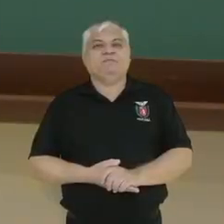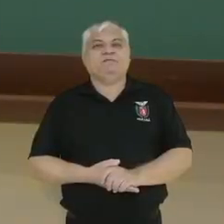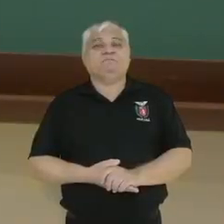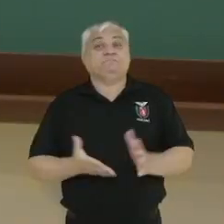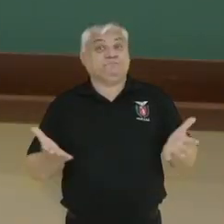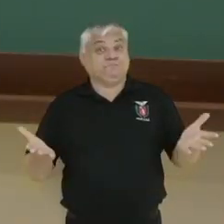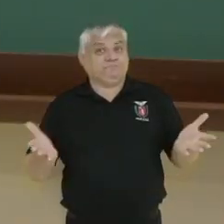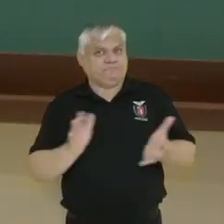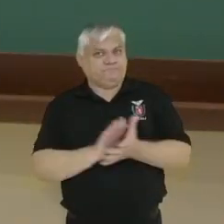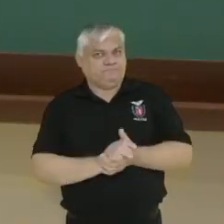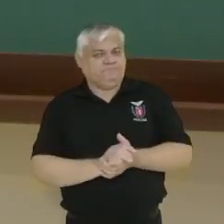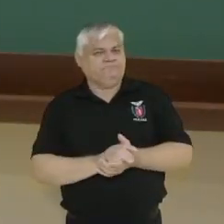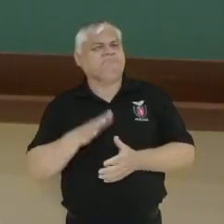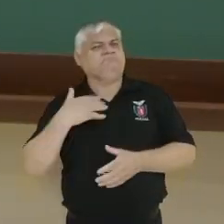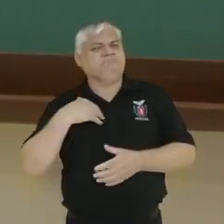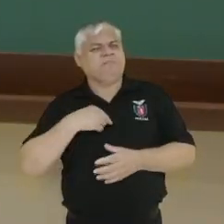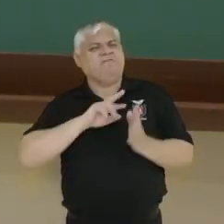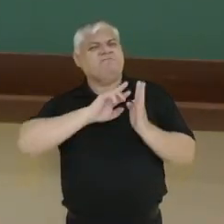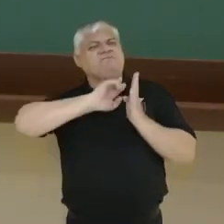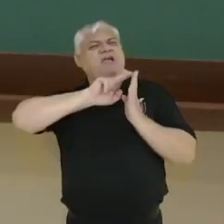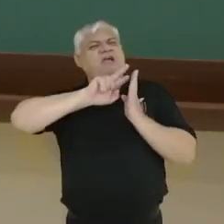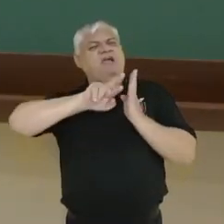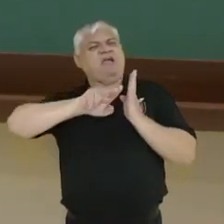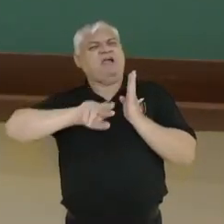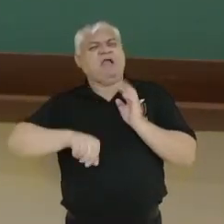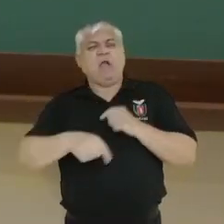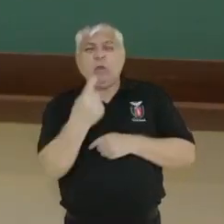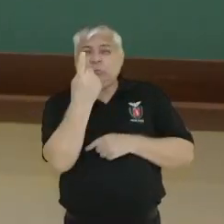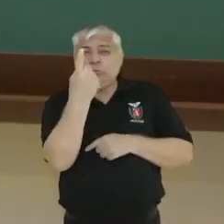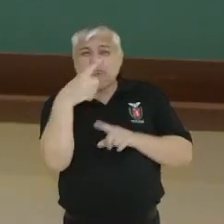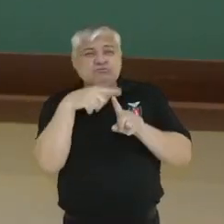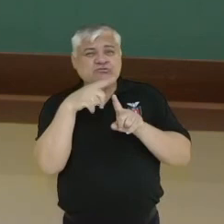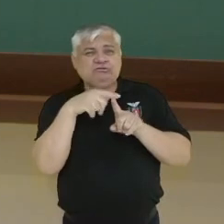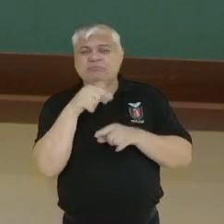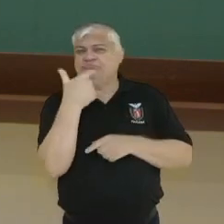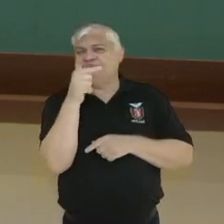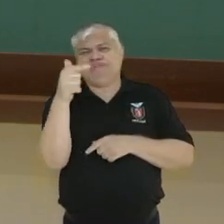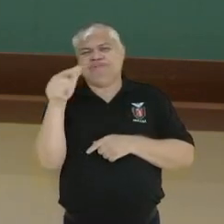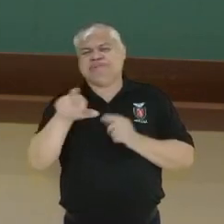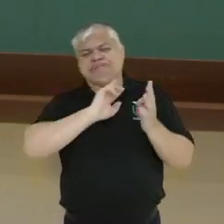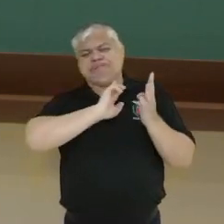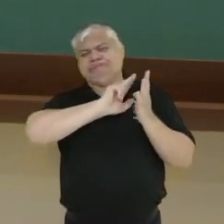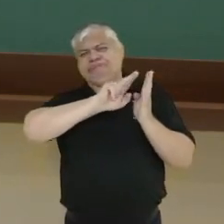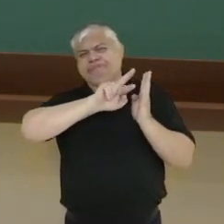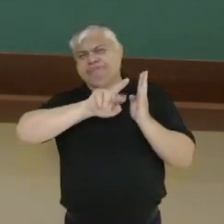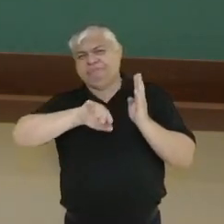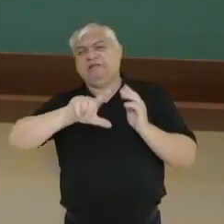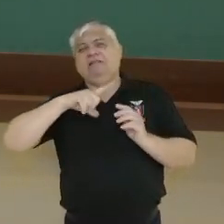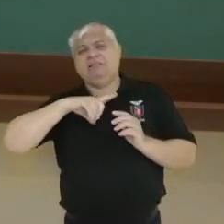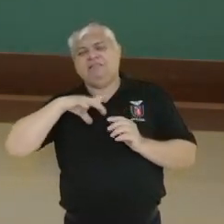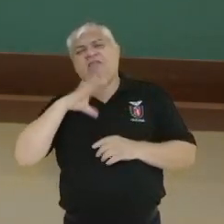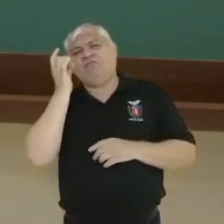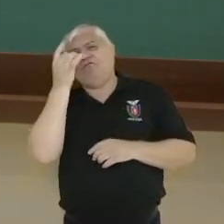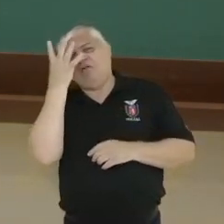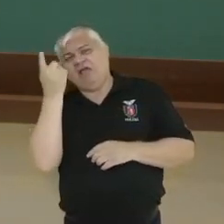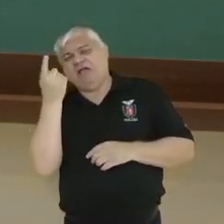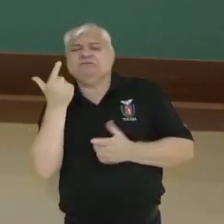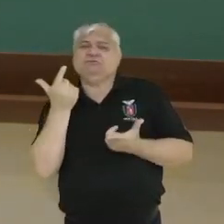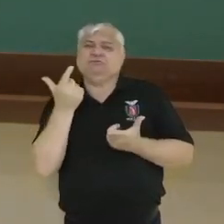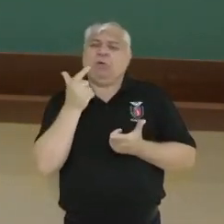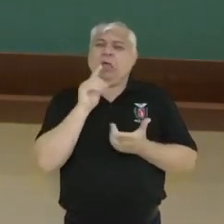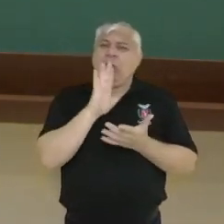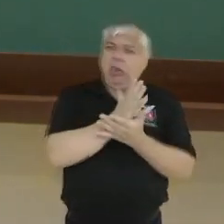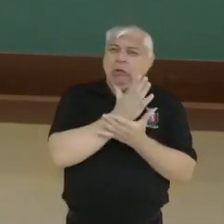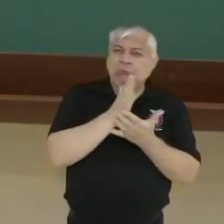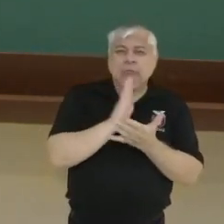Então, galera, dei várias opções. Não existe uma maneira apenas de resolver os exercícios, gente. Tem umas maneiras que é mais fácil, outras menos fácil.